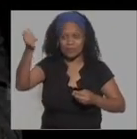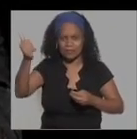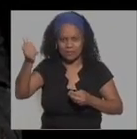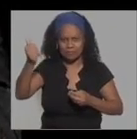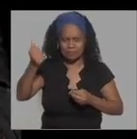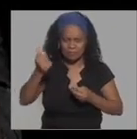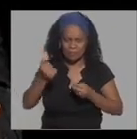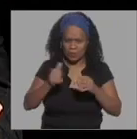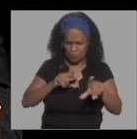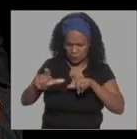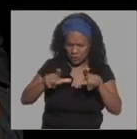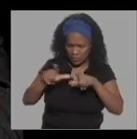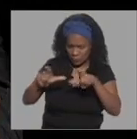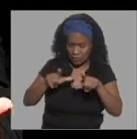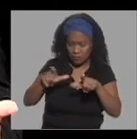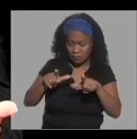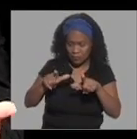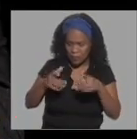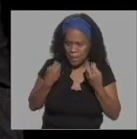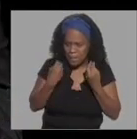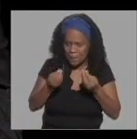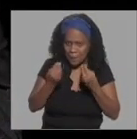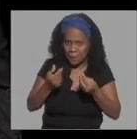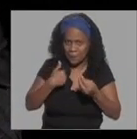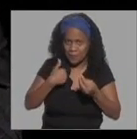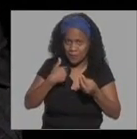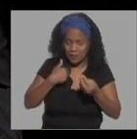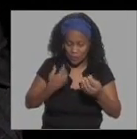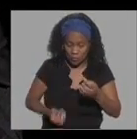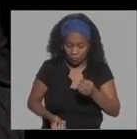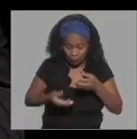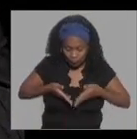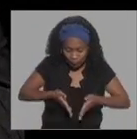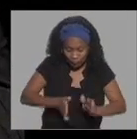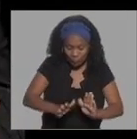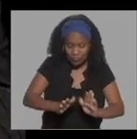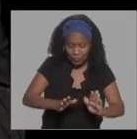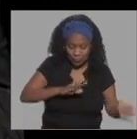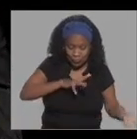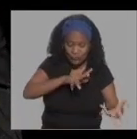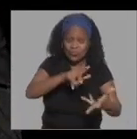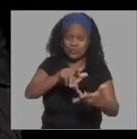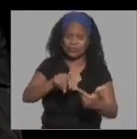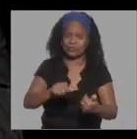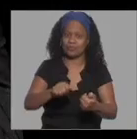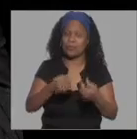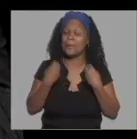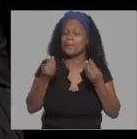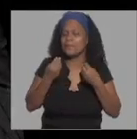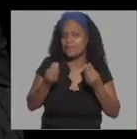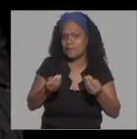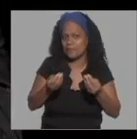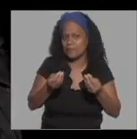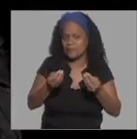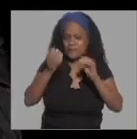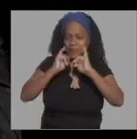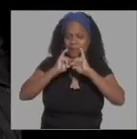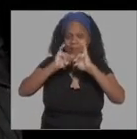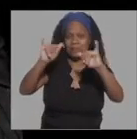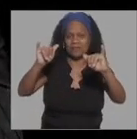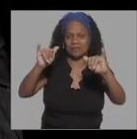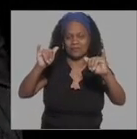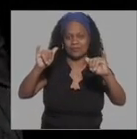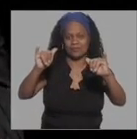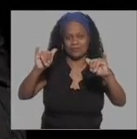finalmente com esse trabalho pra que eu vim ao mundo a trazer questões importantes para serem discutidas